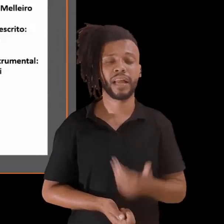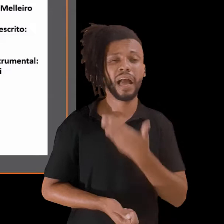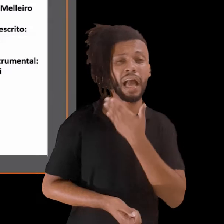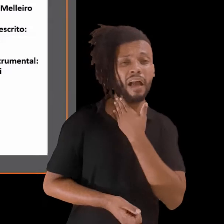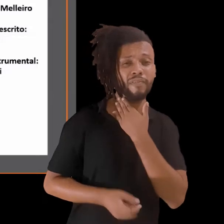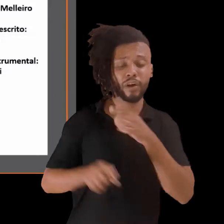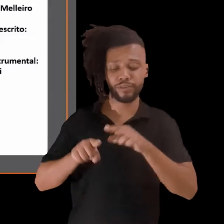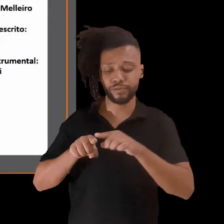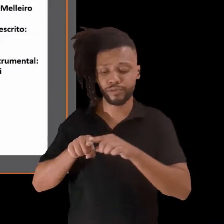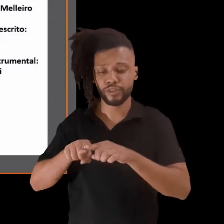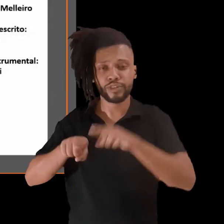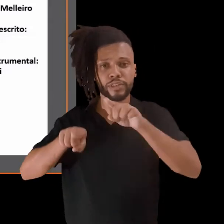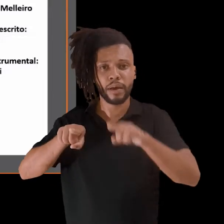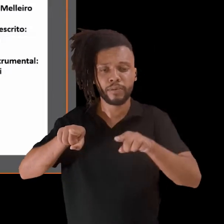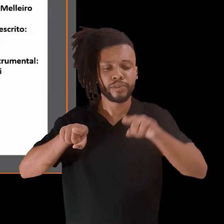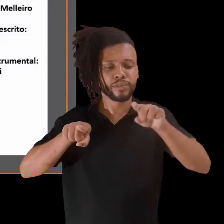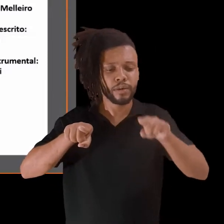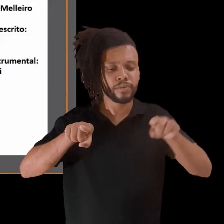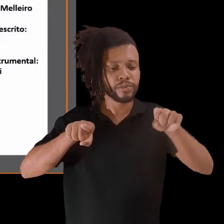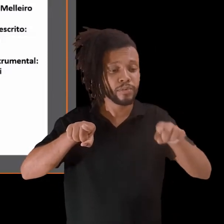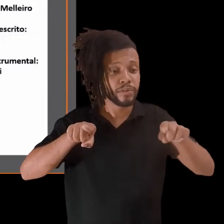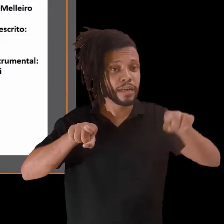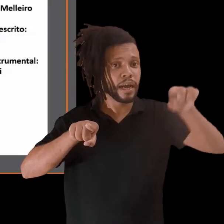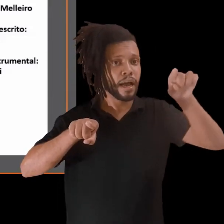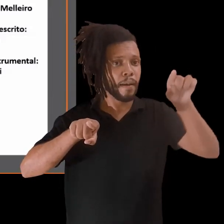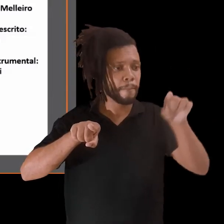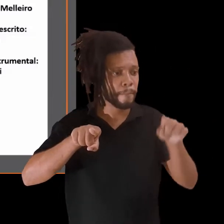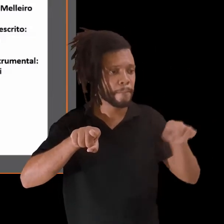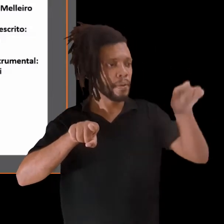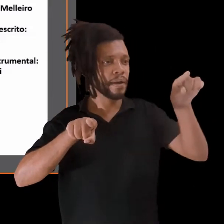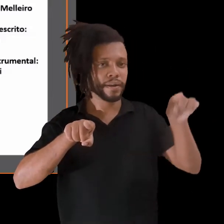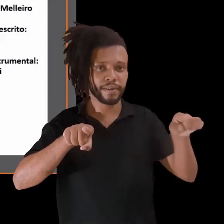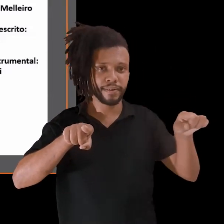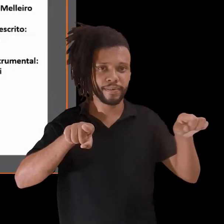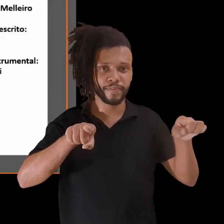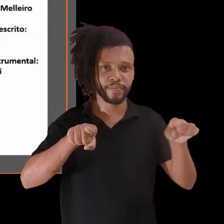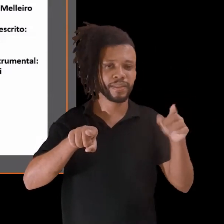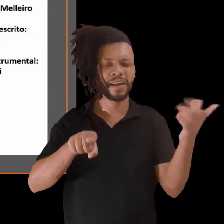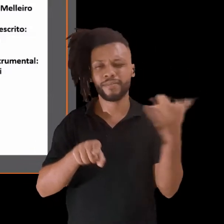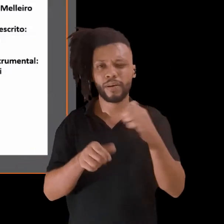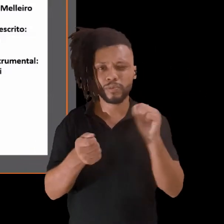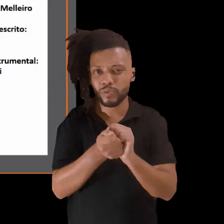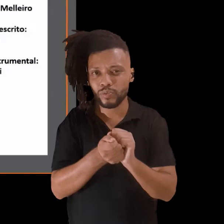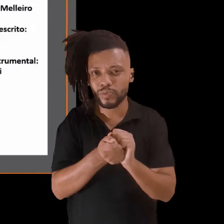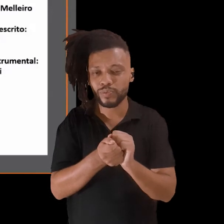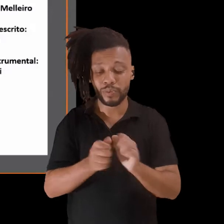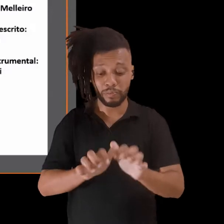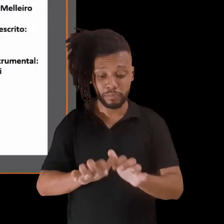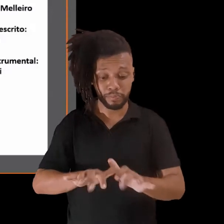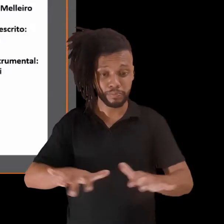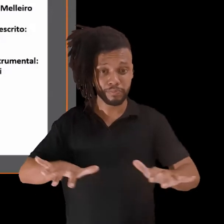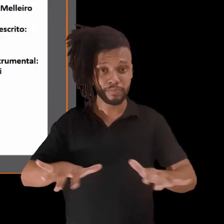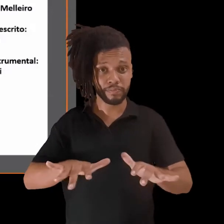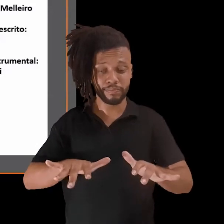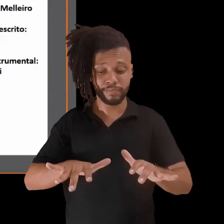Jabuti, jabuti, jabuti, jabuticaba. Vamos fazer juntos?